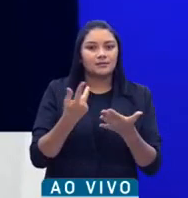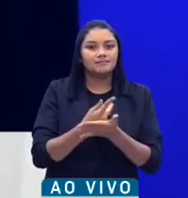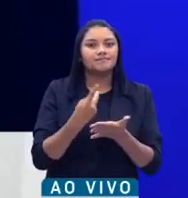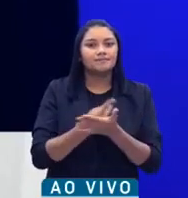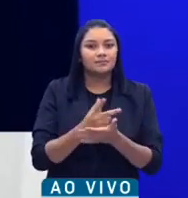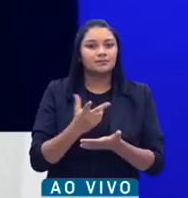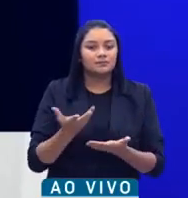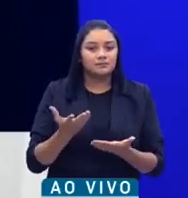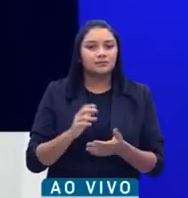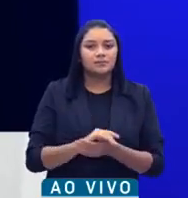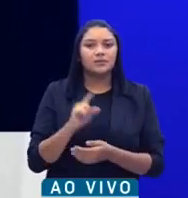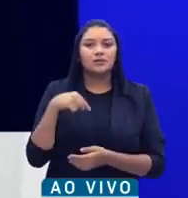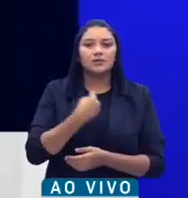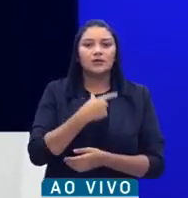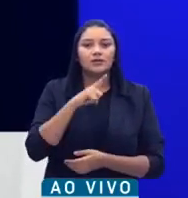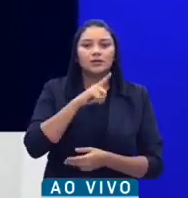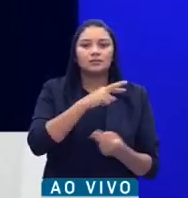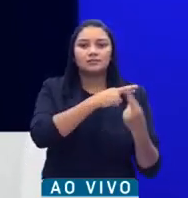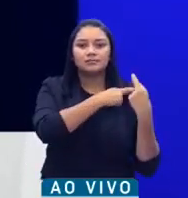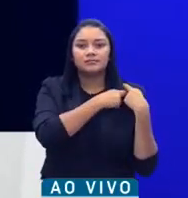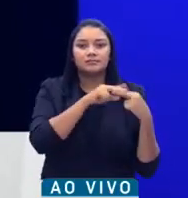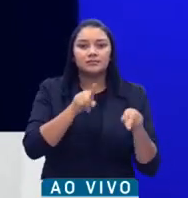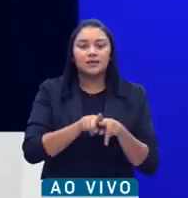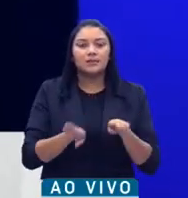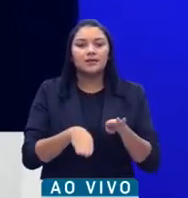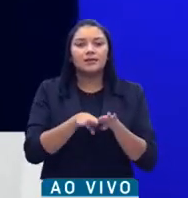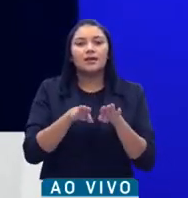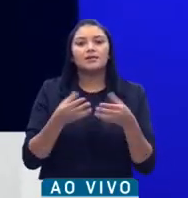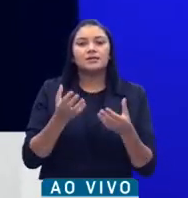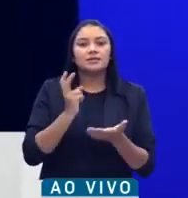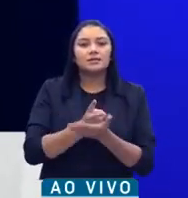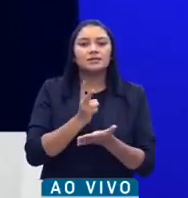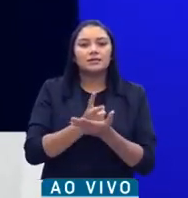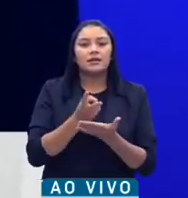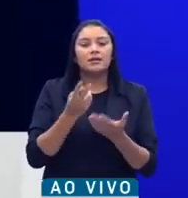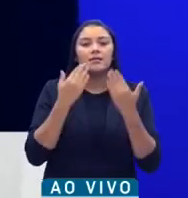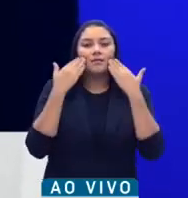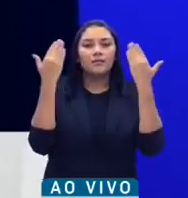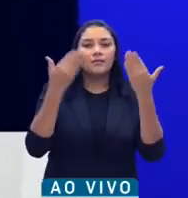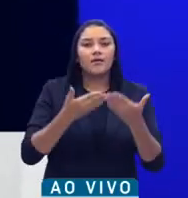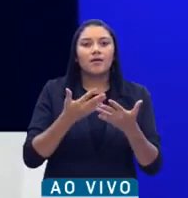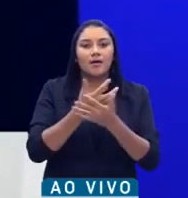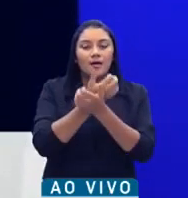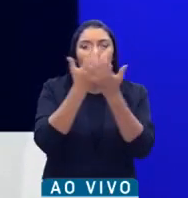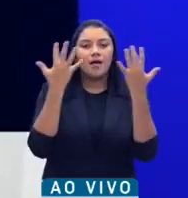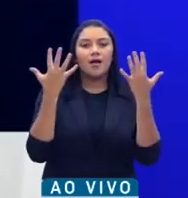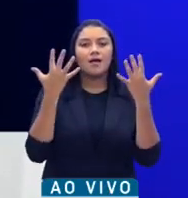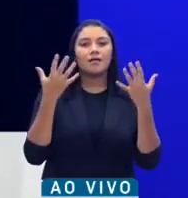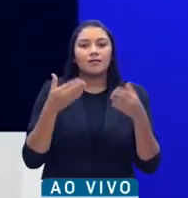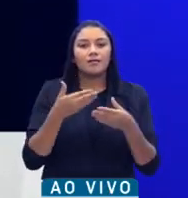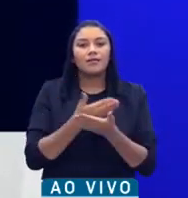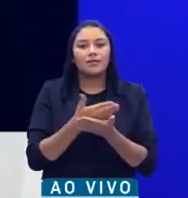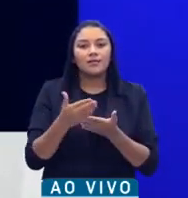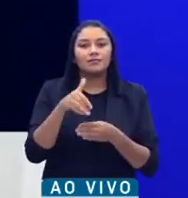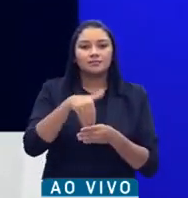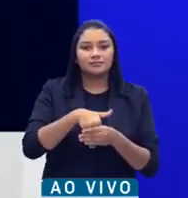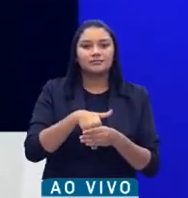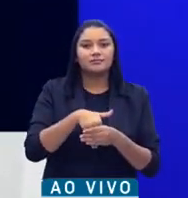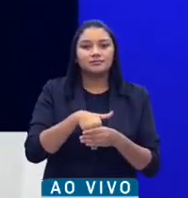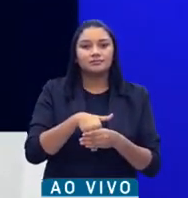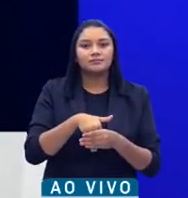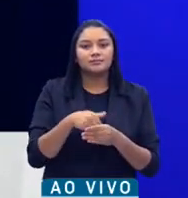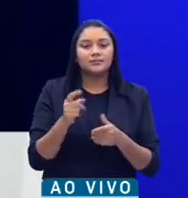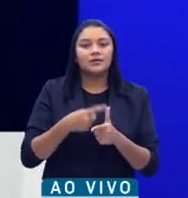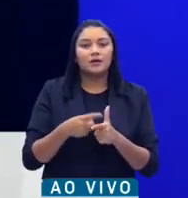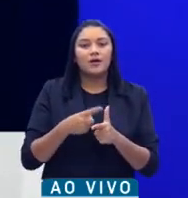tem equilíbrio para enfrentar essa situação, e a gente vai mostrar isso no momento da abertura das urnas, né? Esse é um